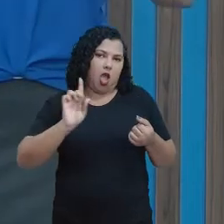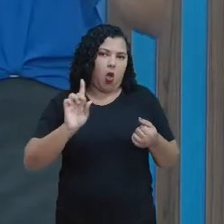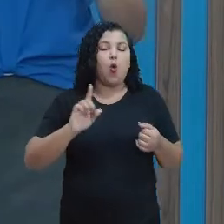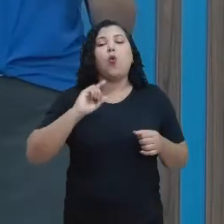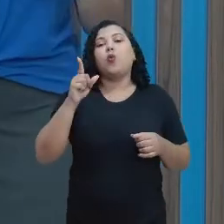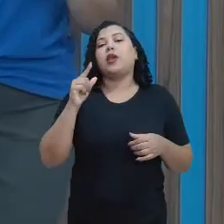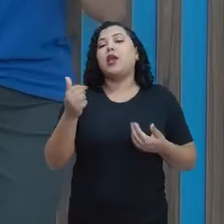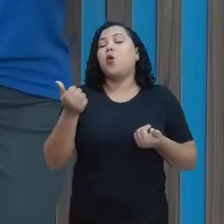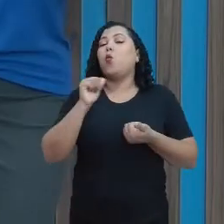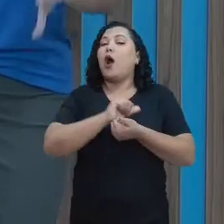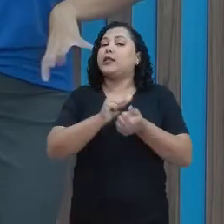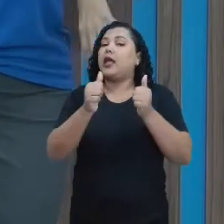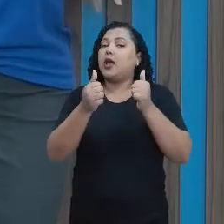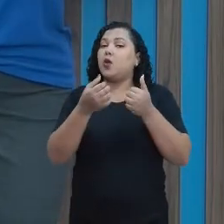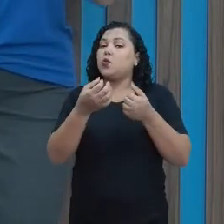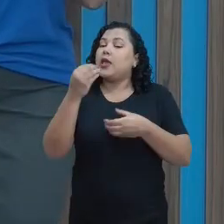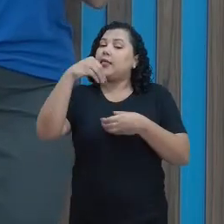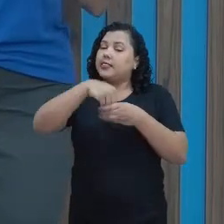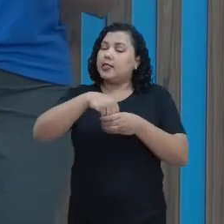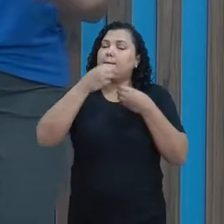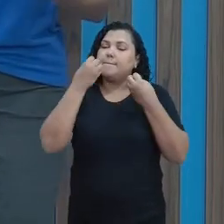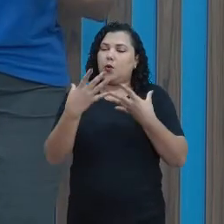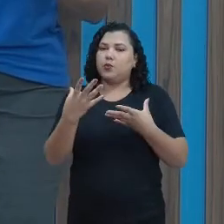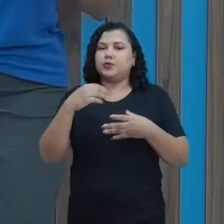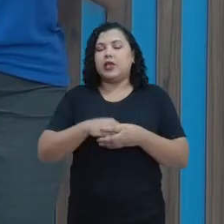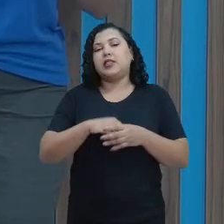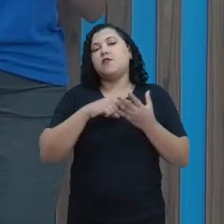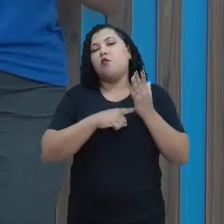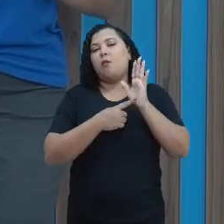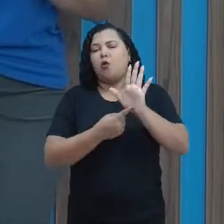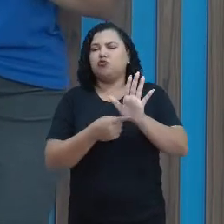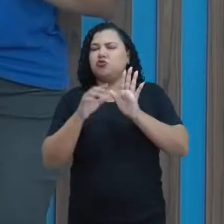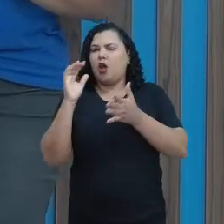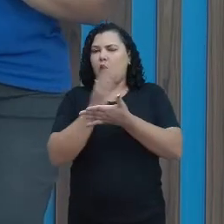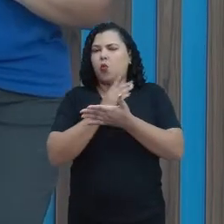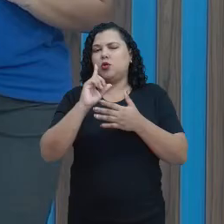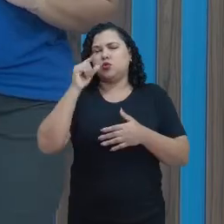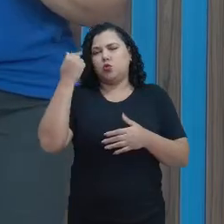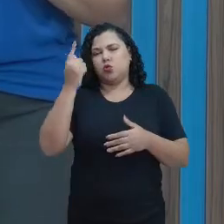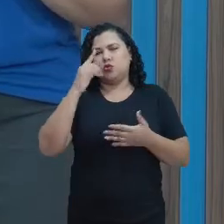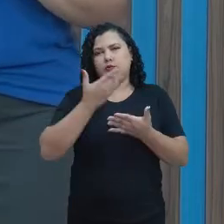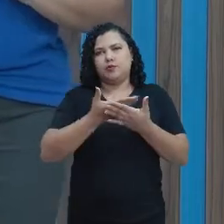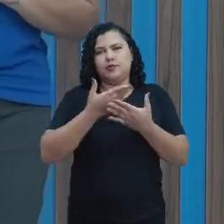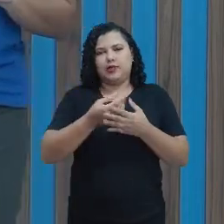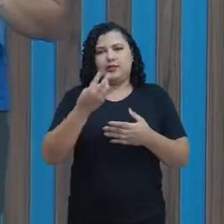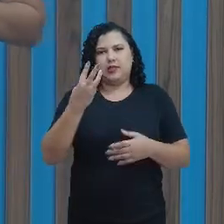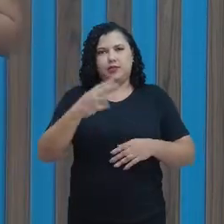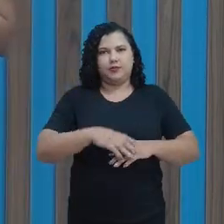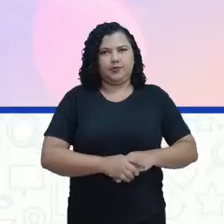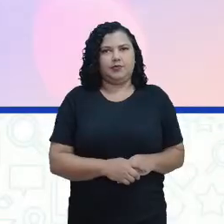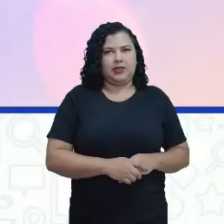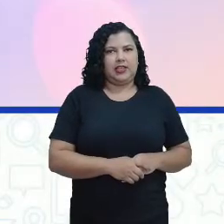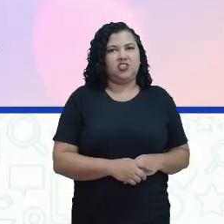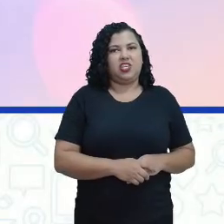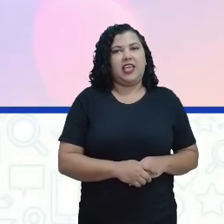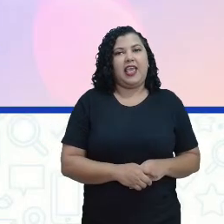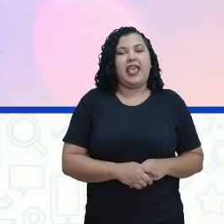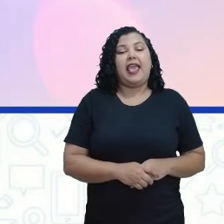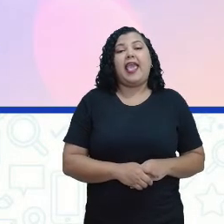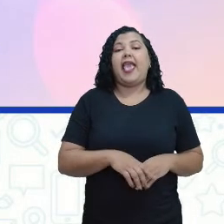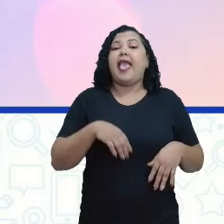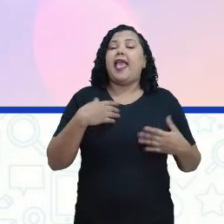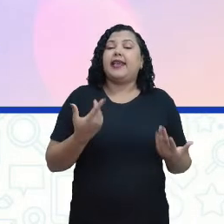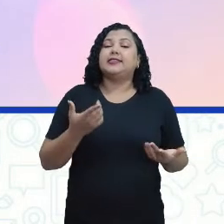fazer algumas, trago outras na aula que vem, mas vamos tentar fazer pelo menos 3, tá? Ó, este é